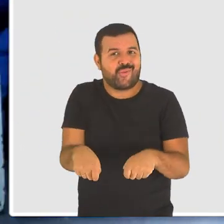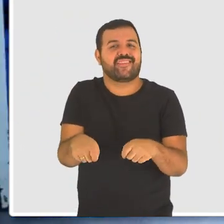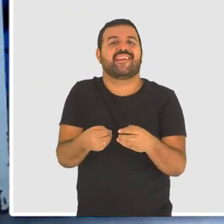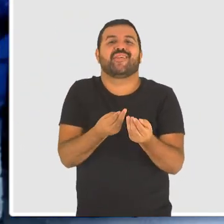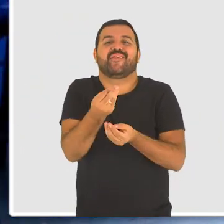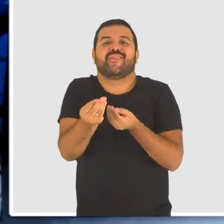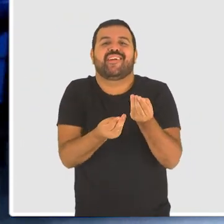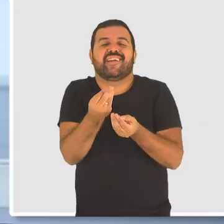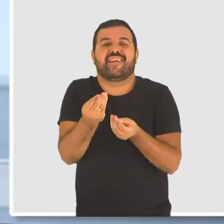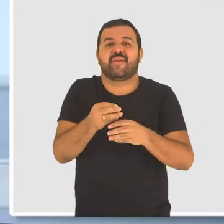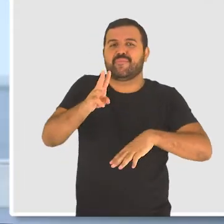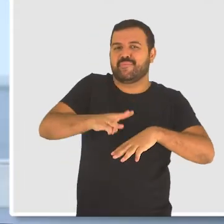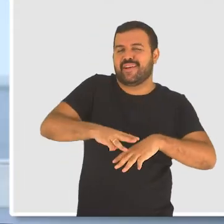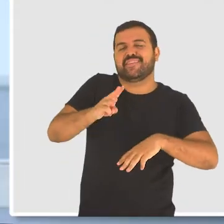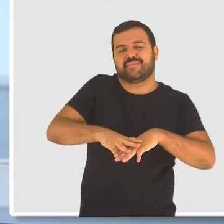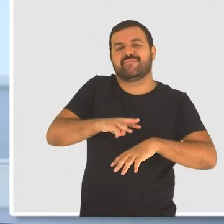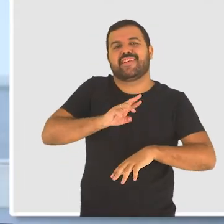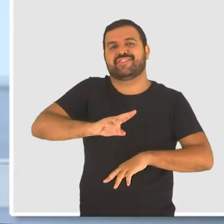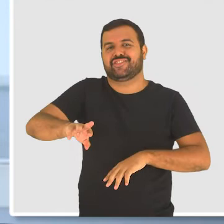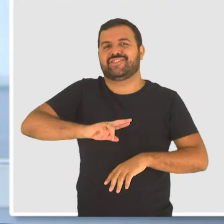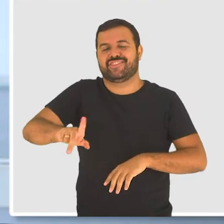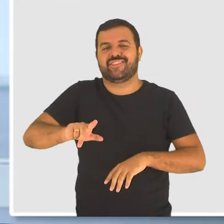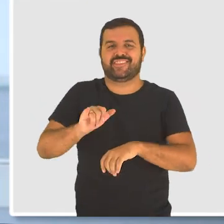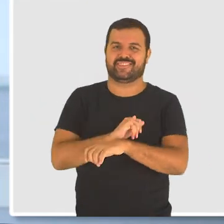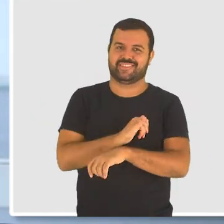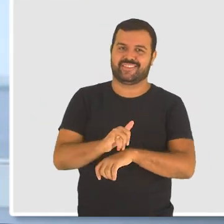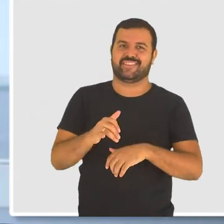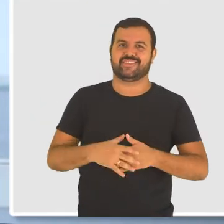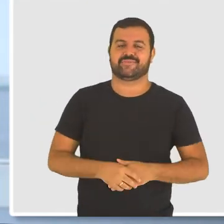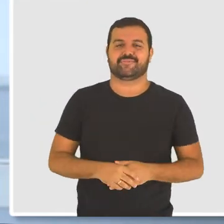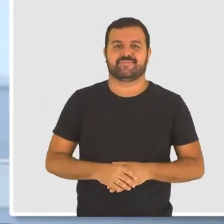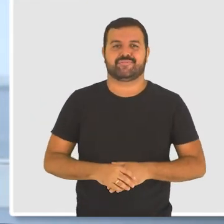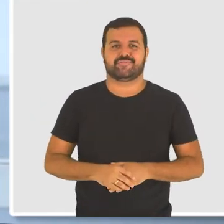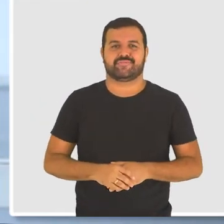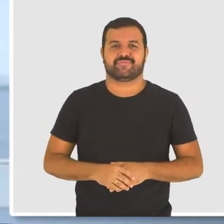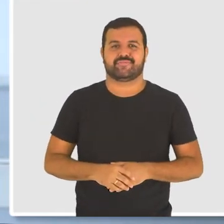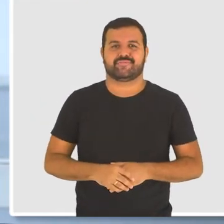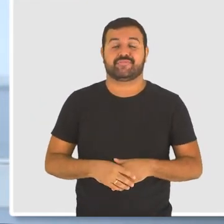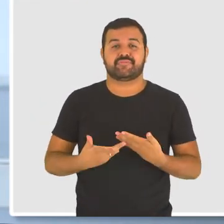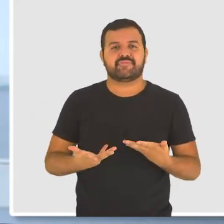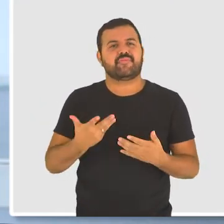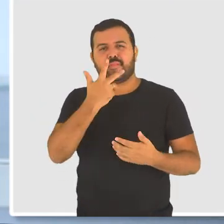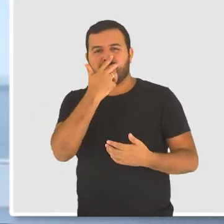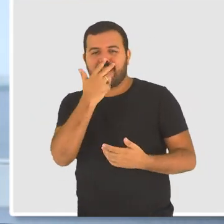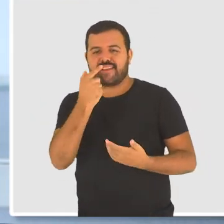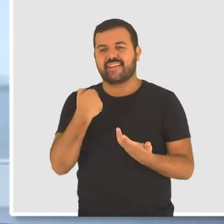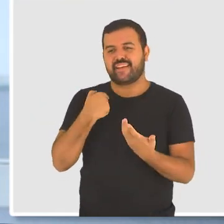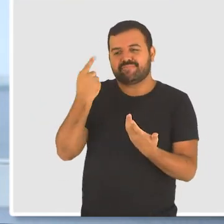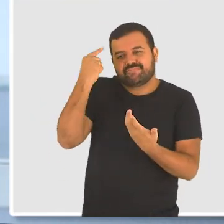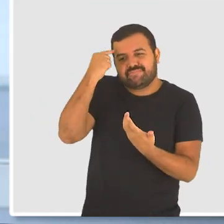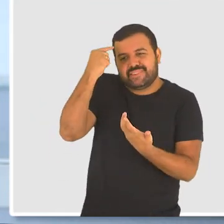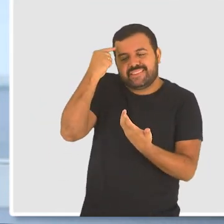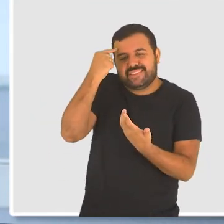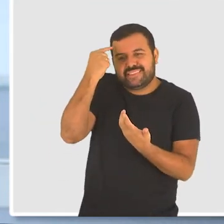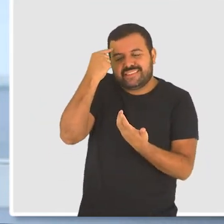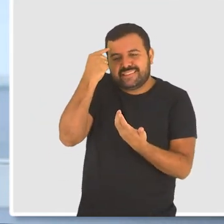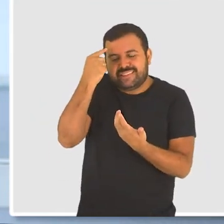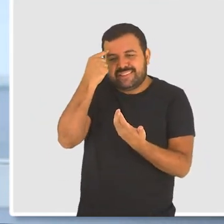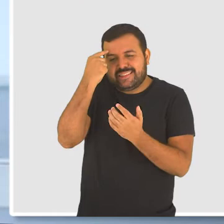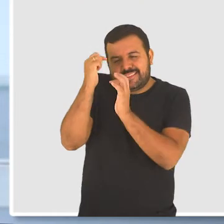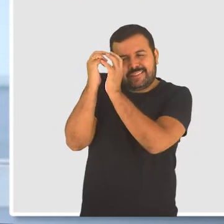e assim fazer matemática por diferentes ângulos, por diferentes vias.